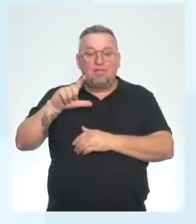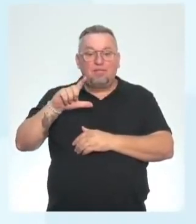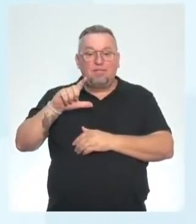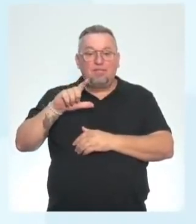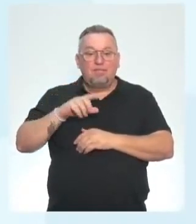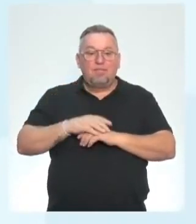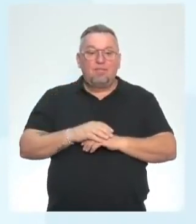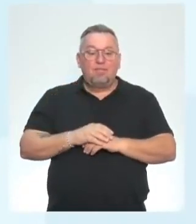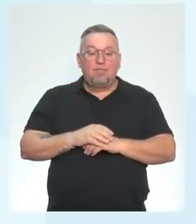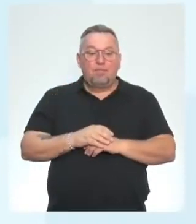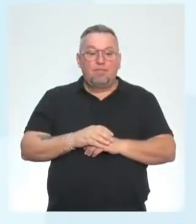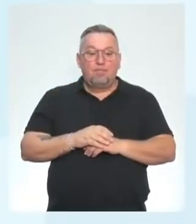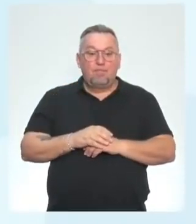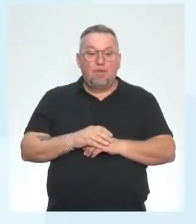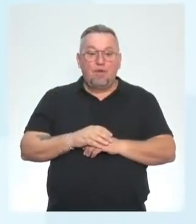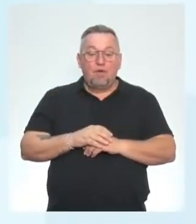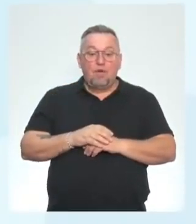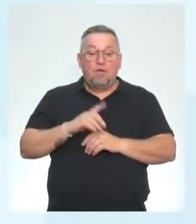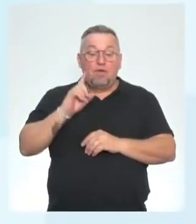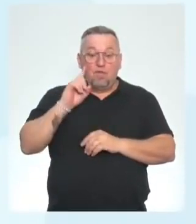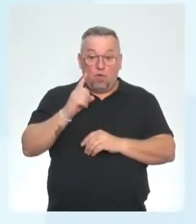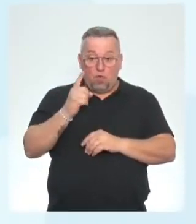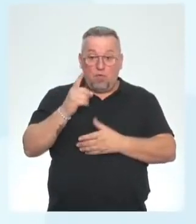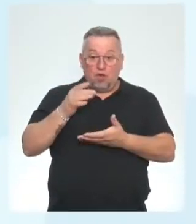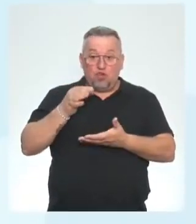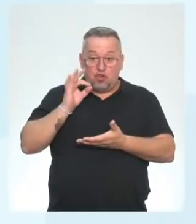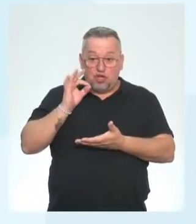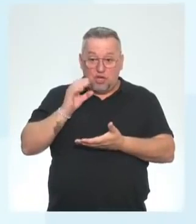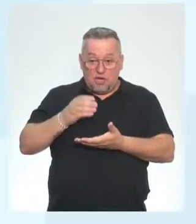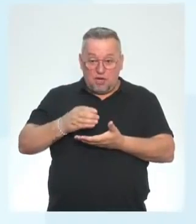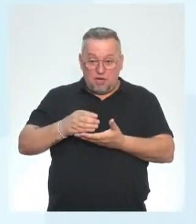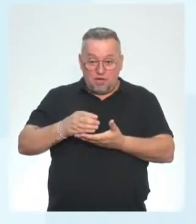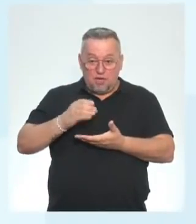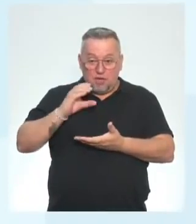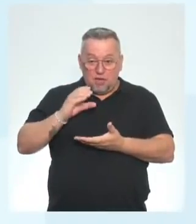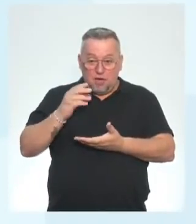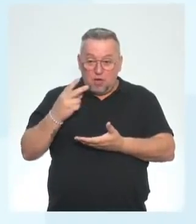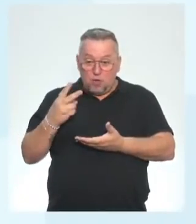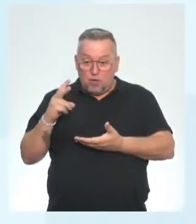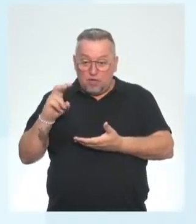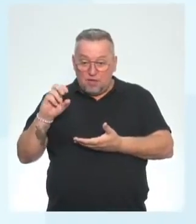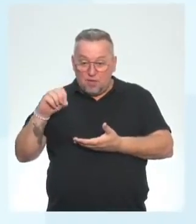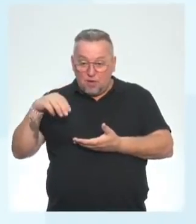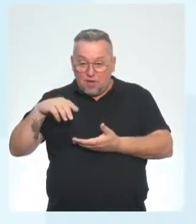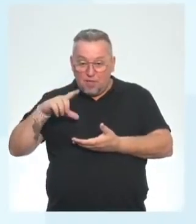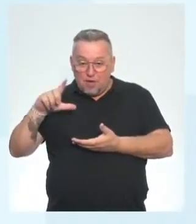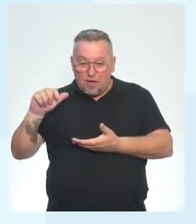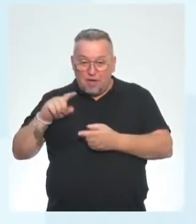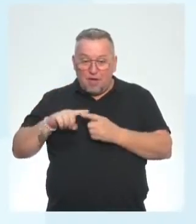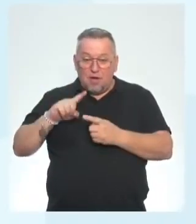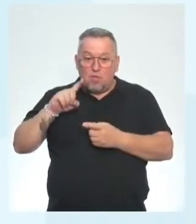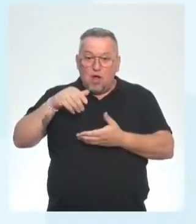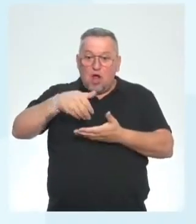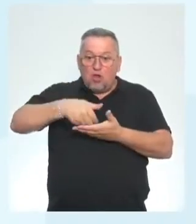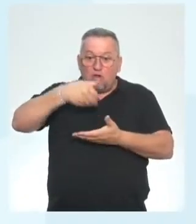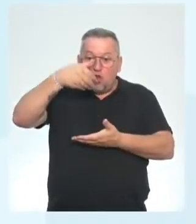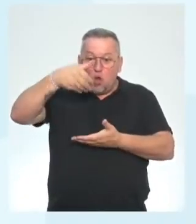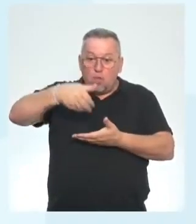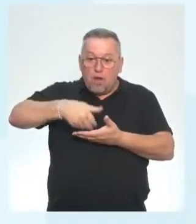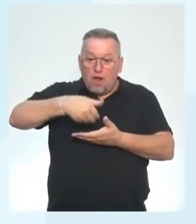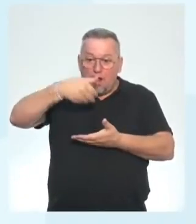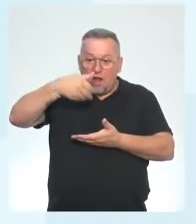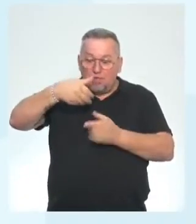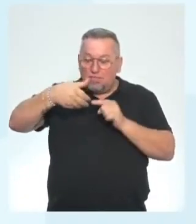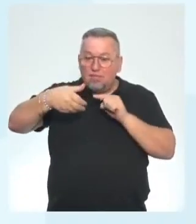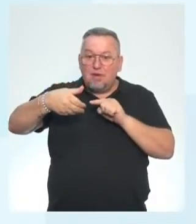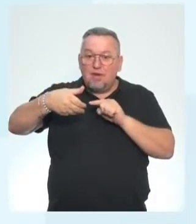por exemplo, se eu for pegar lá uma xícara, eu tenho 250 ml, uma colher de sopa, eu tenho